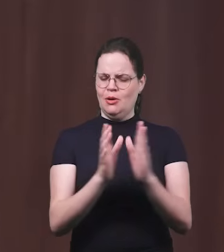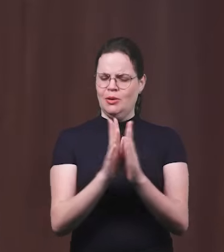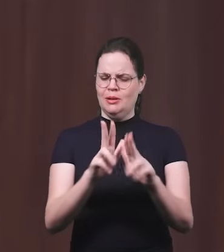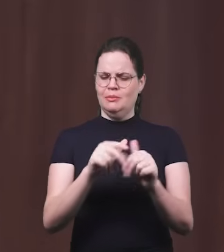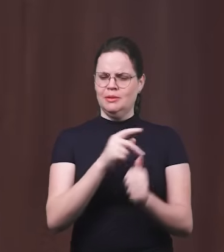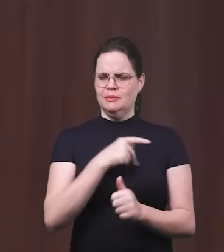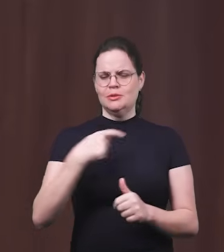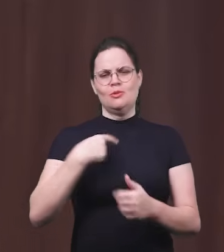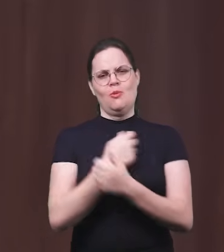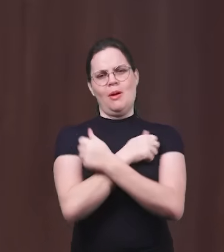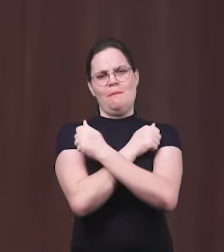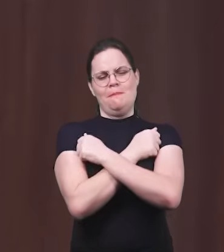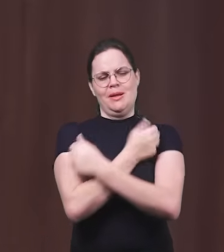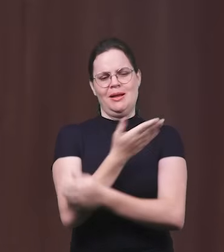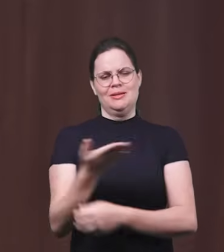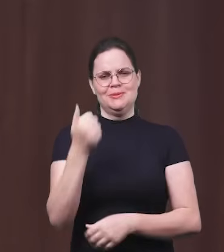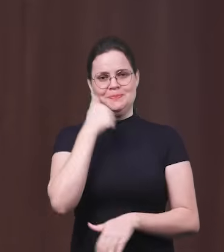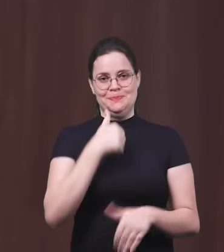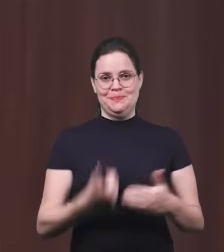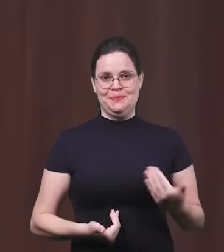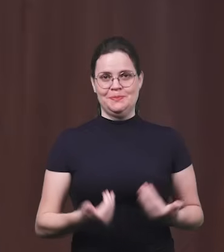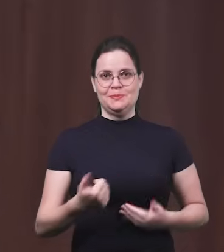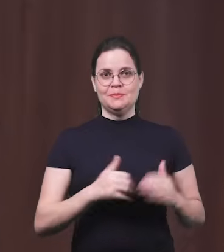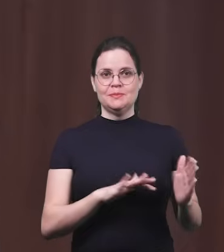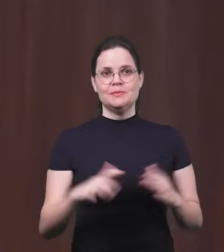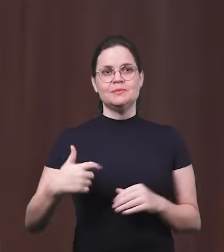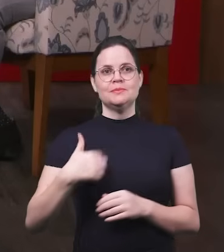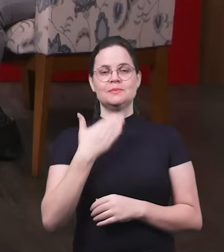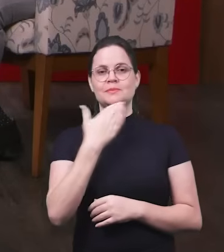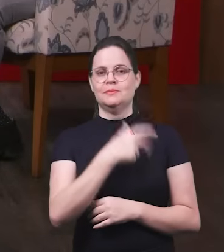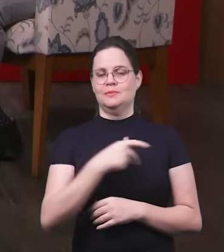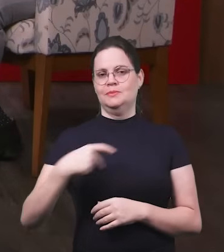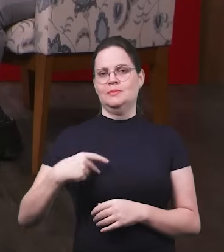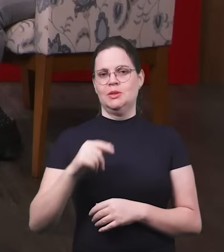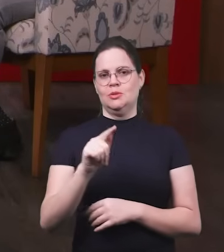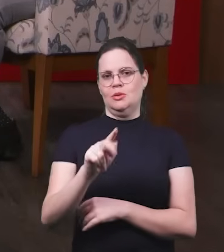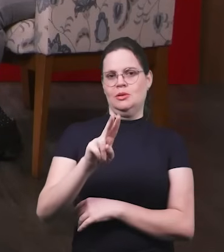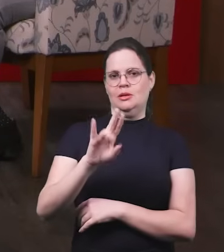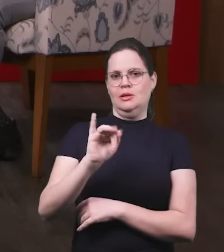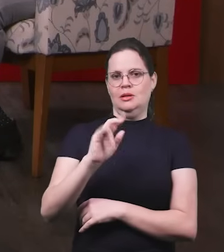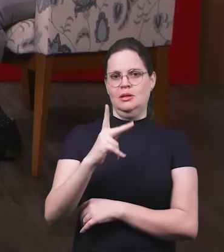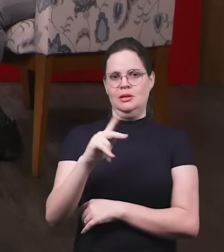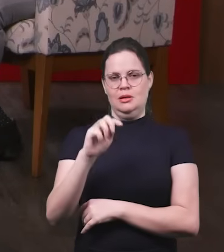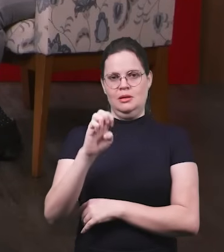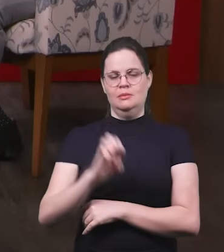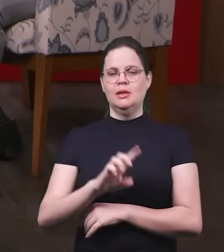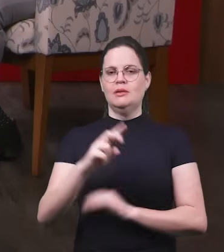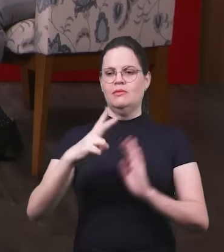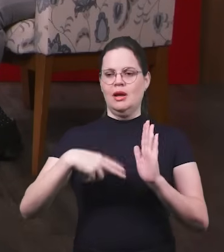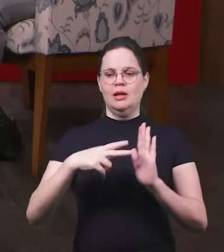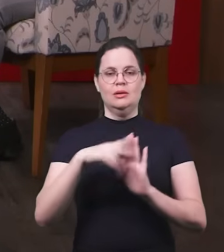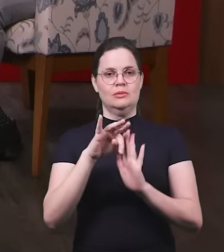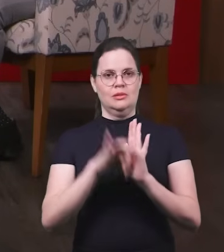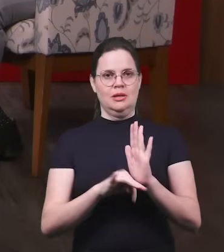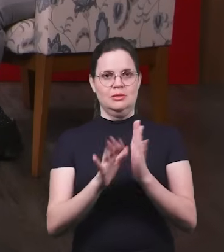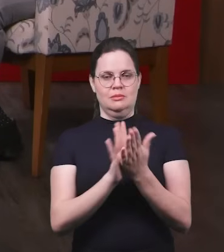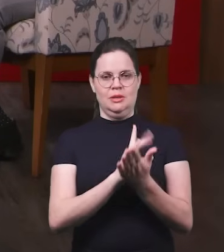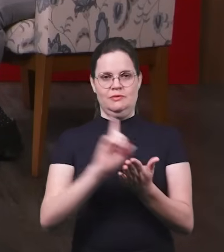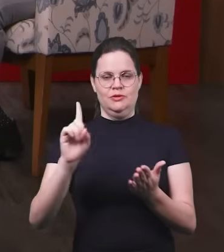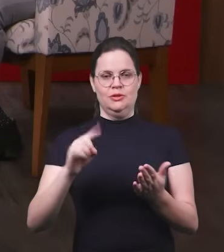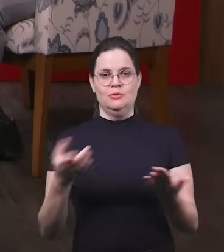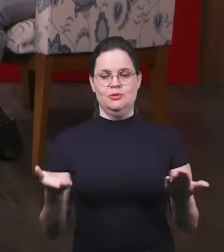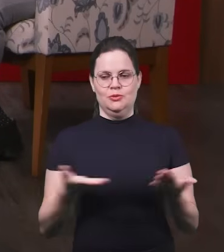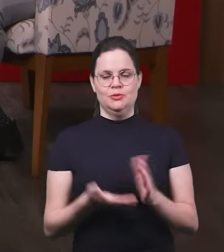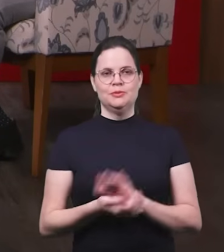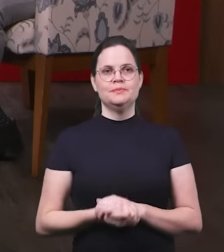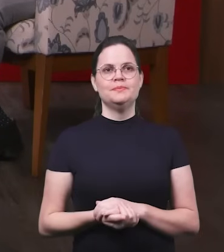grande abraço a essa serva do Senhor. Pedi ao pastor Guilherme que possa ler o versículo base para o